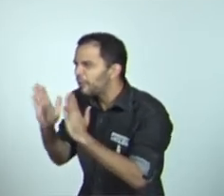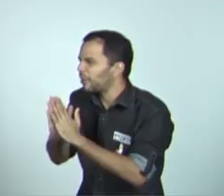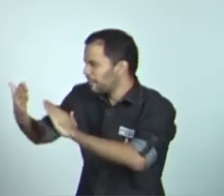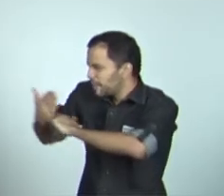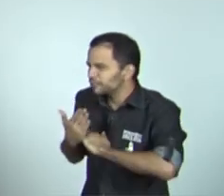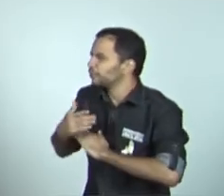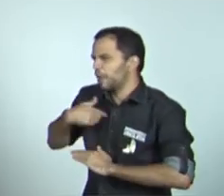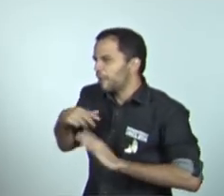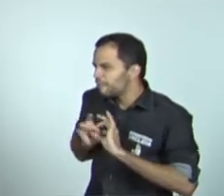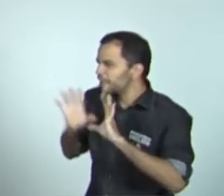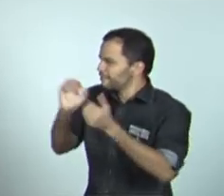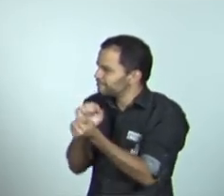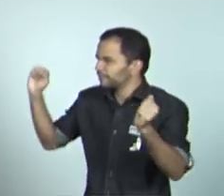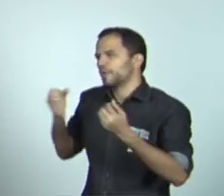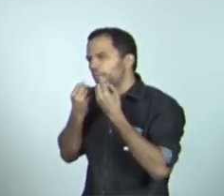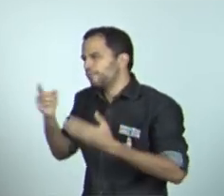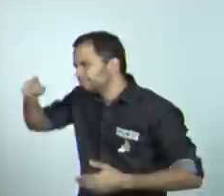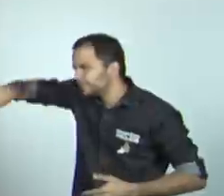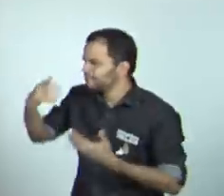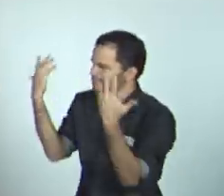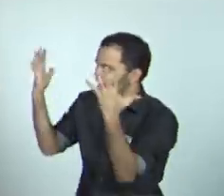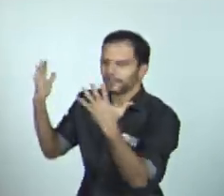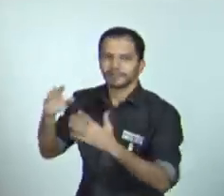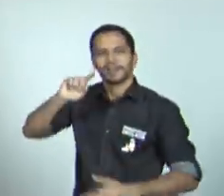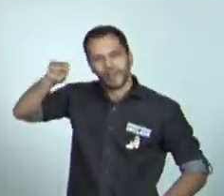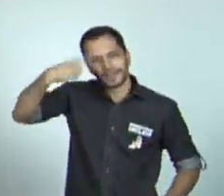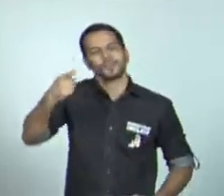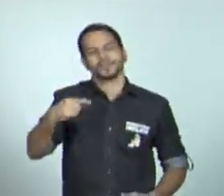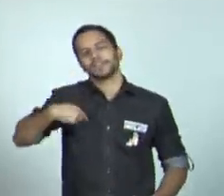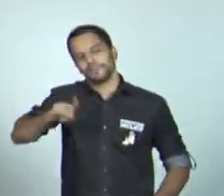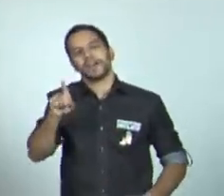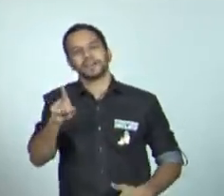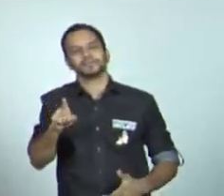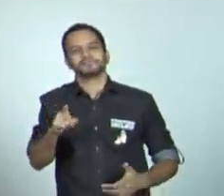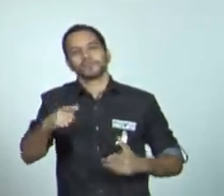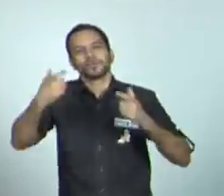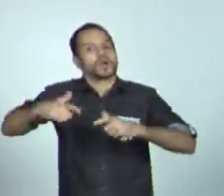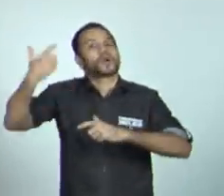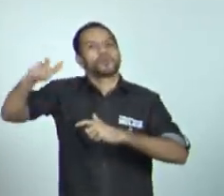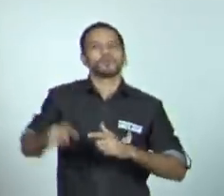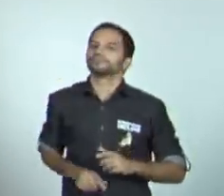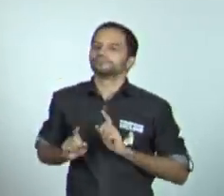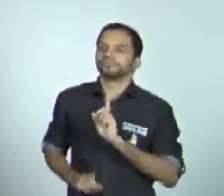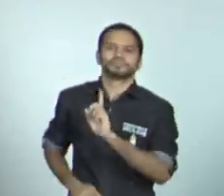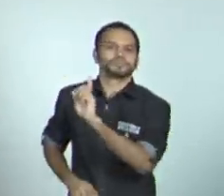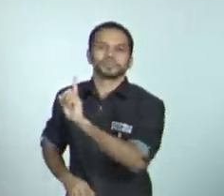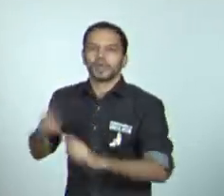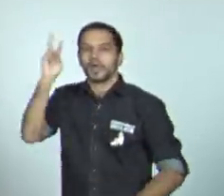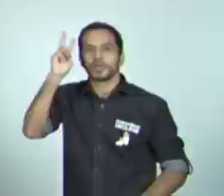pedro se desloca para onde deveria ir e finalizo então um etapa linda uma história linda